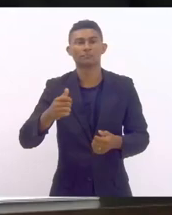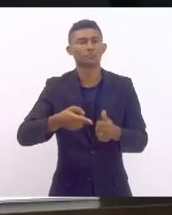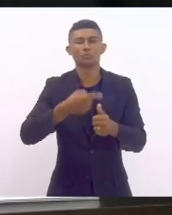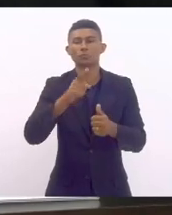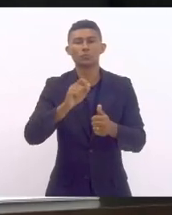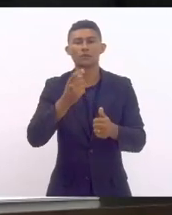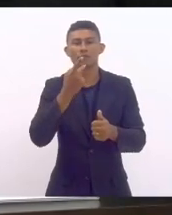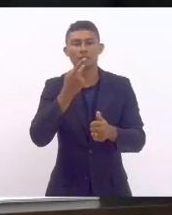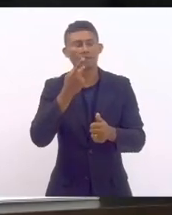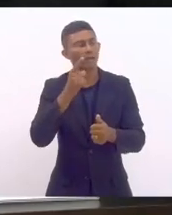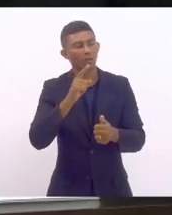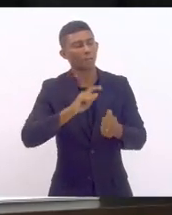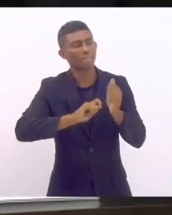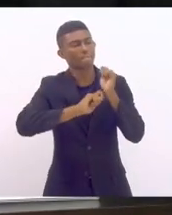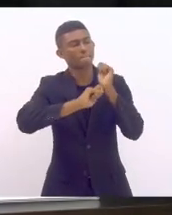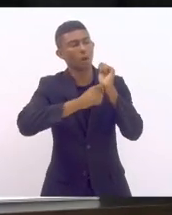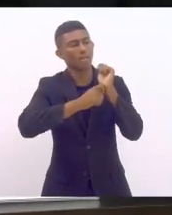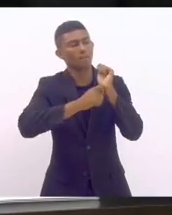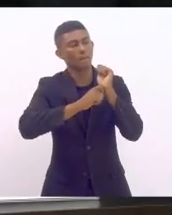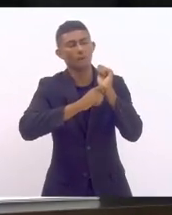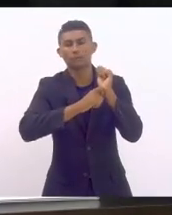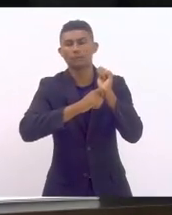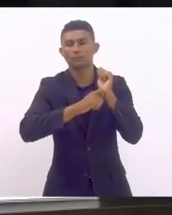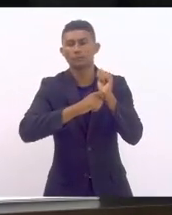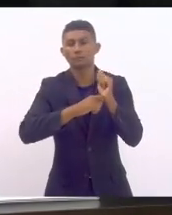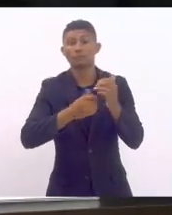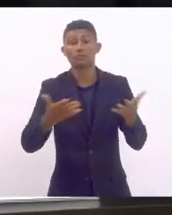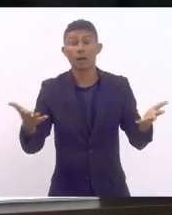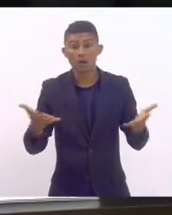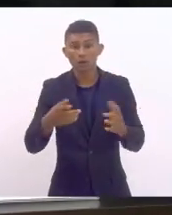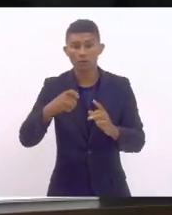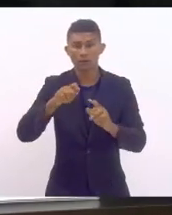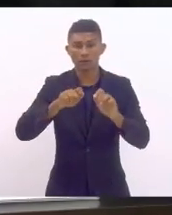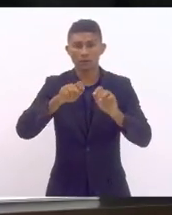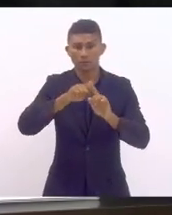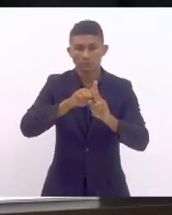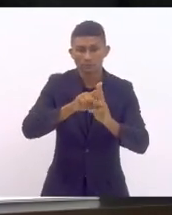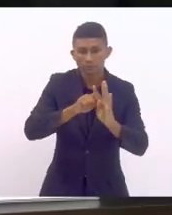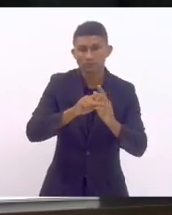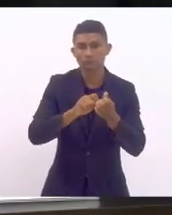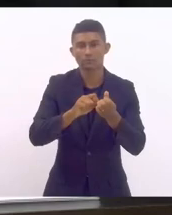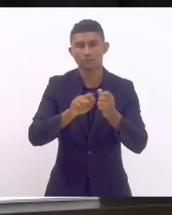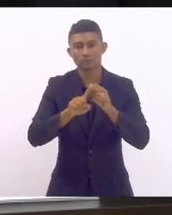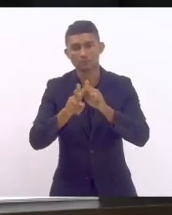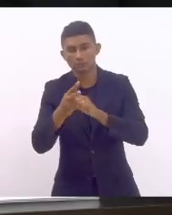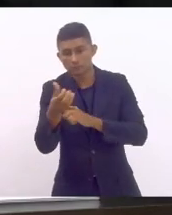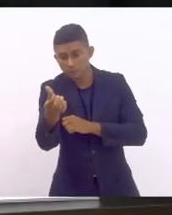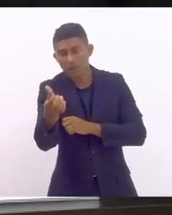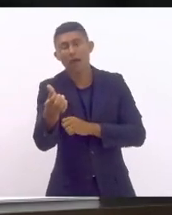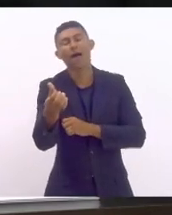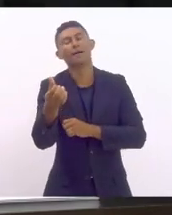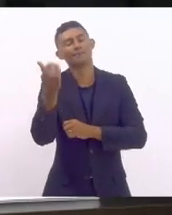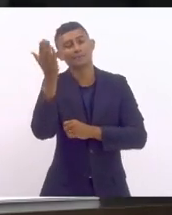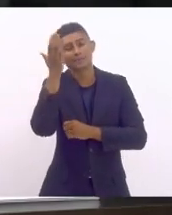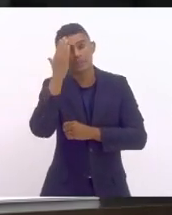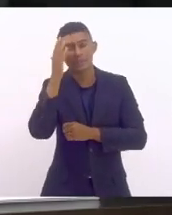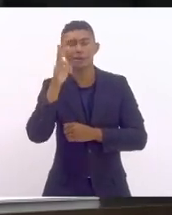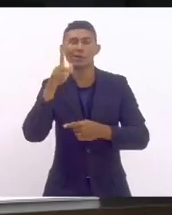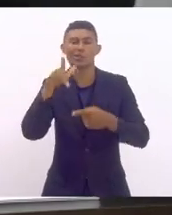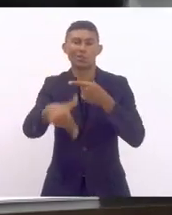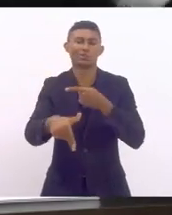se falava num bloqueio Oi e a partir agora do segundo semestre já se sabe que é um corte é um corte